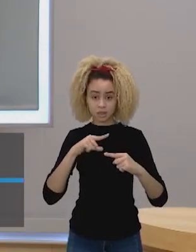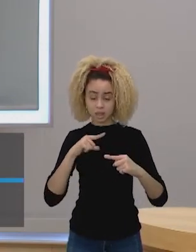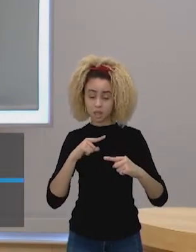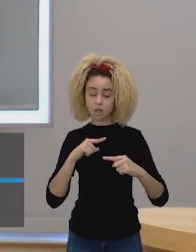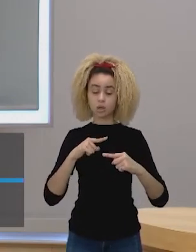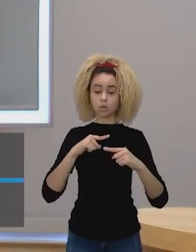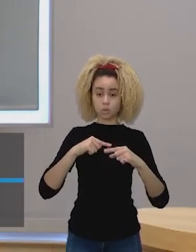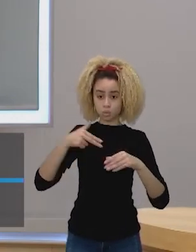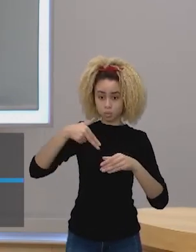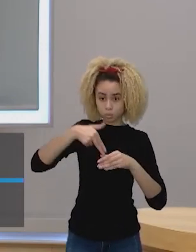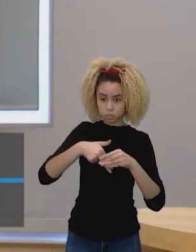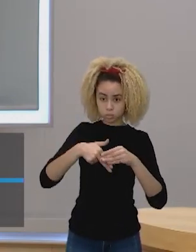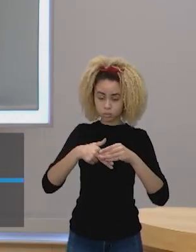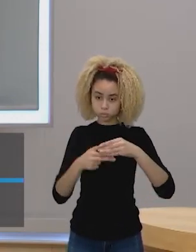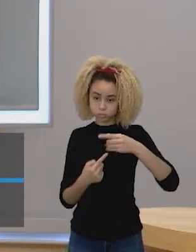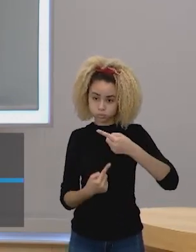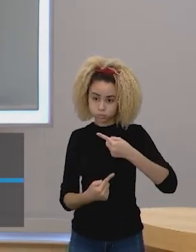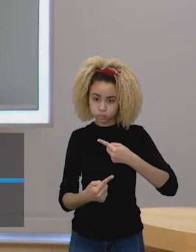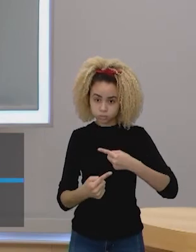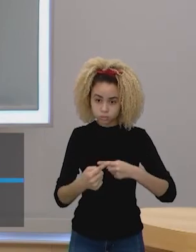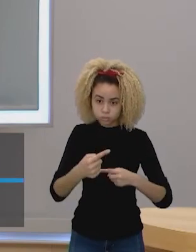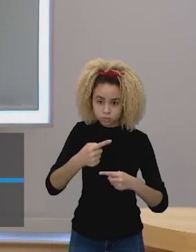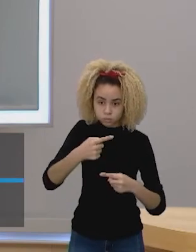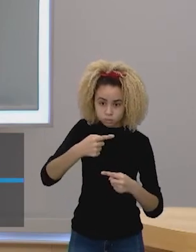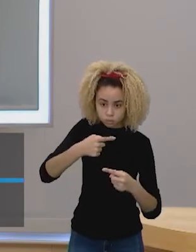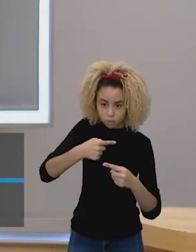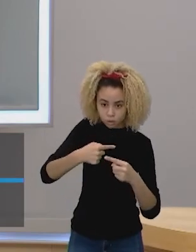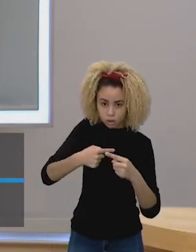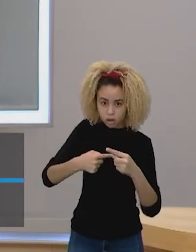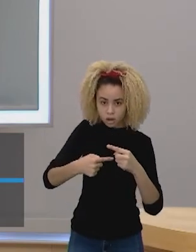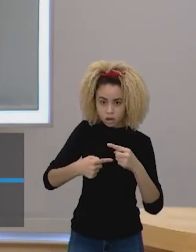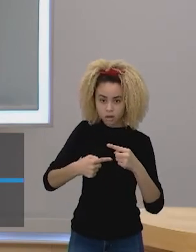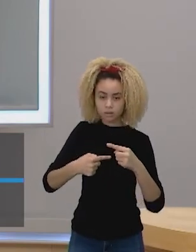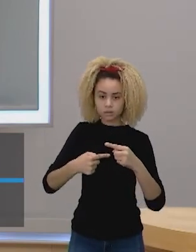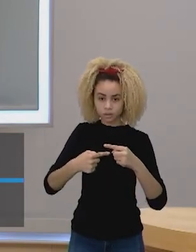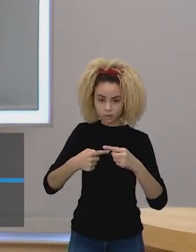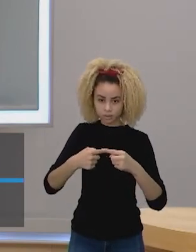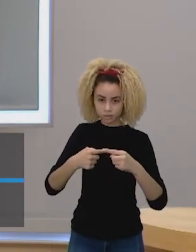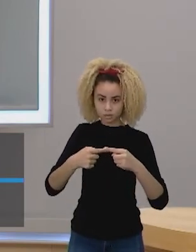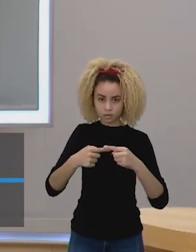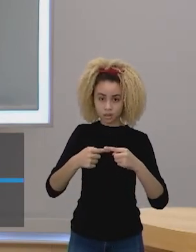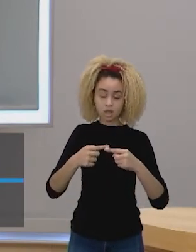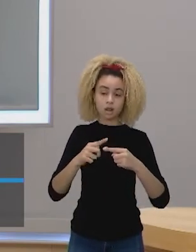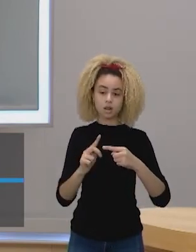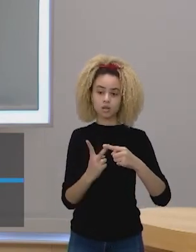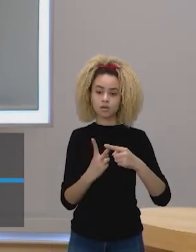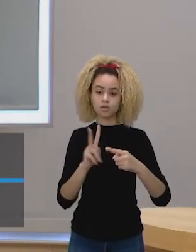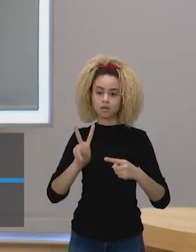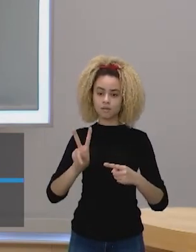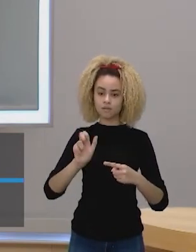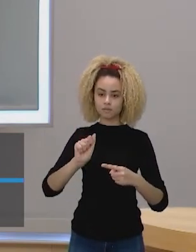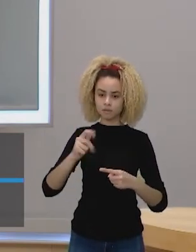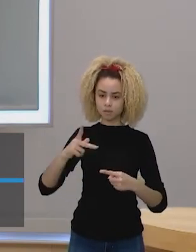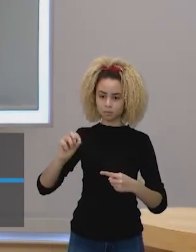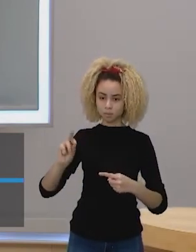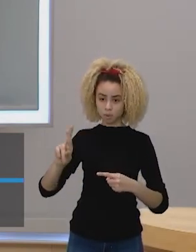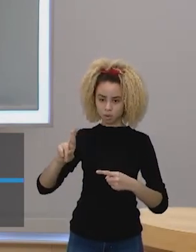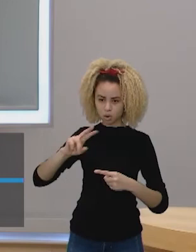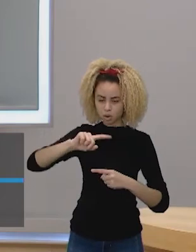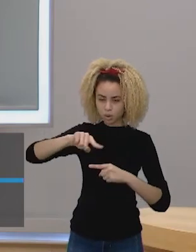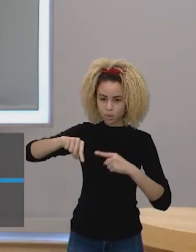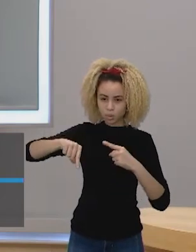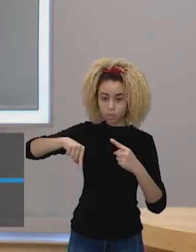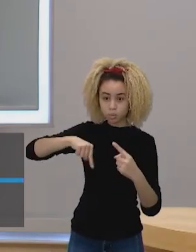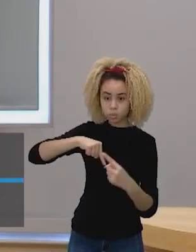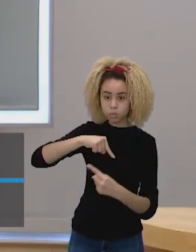entra o combustível, tem um momento em que esse combustível ele entra ali na forma de vapor de gasolina, não é a gasolina líquida